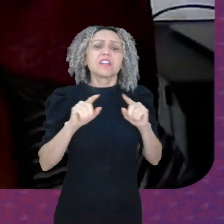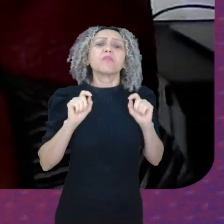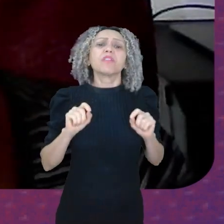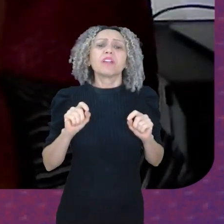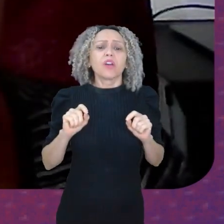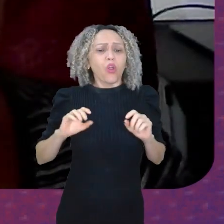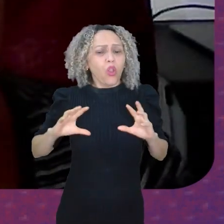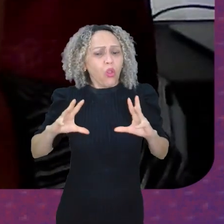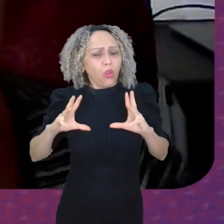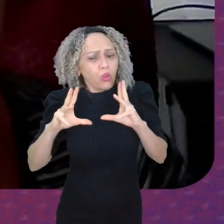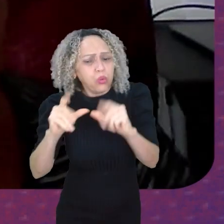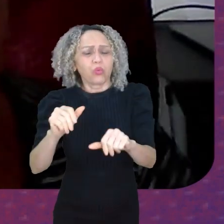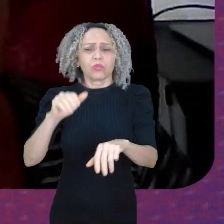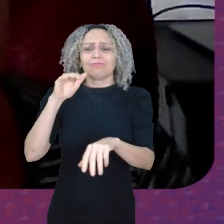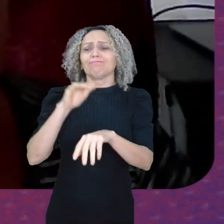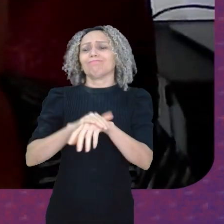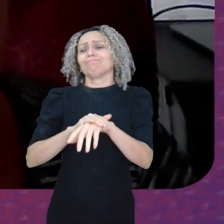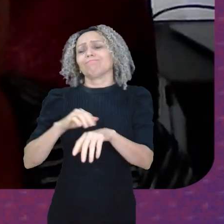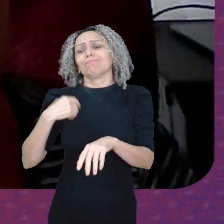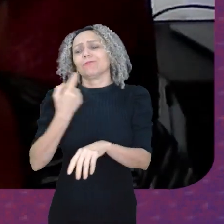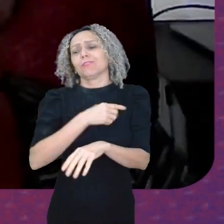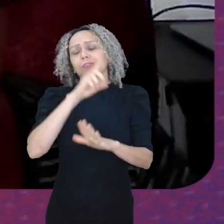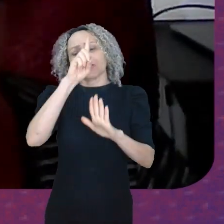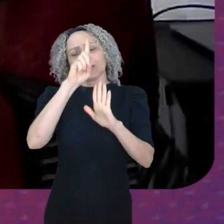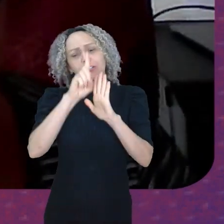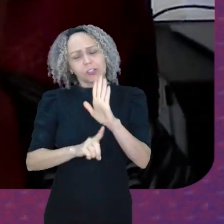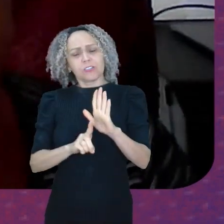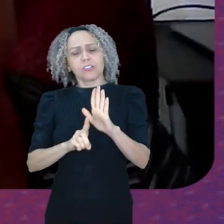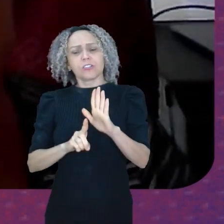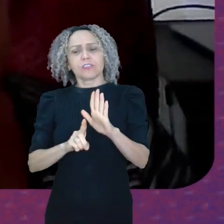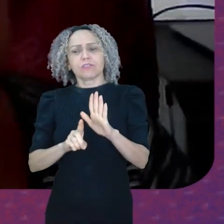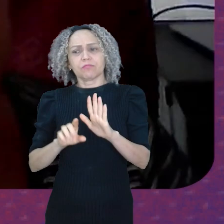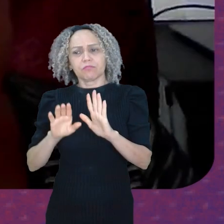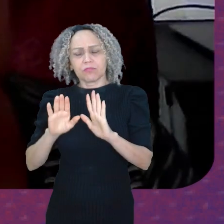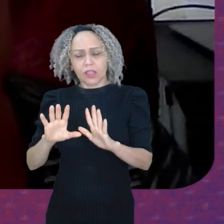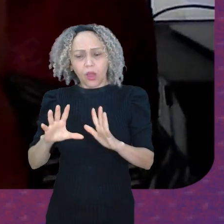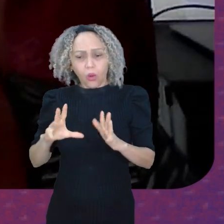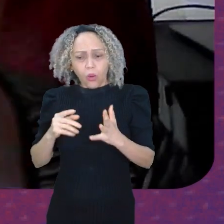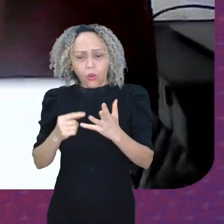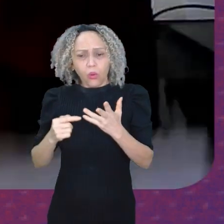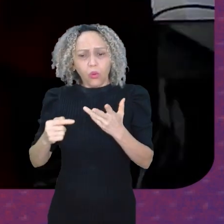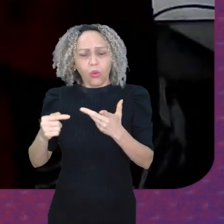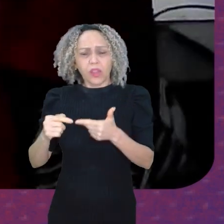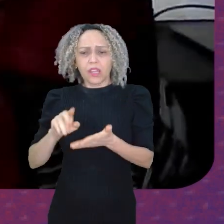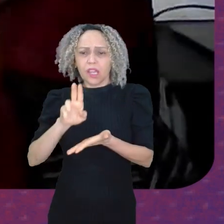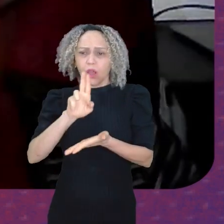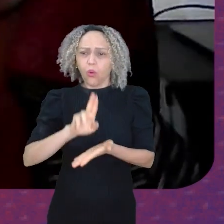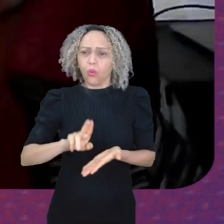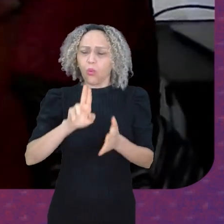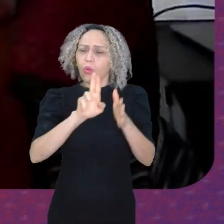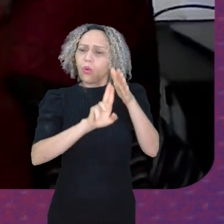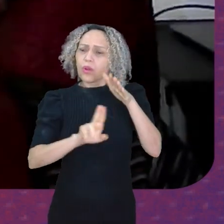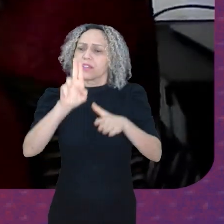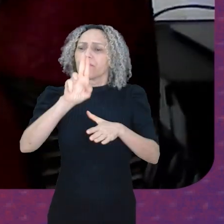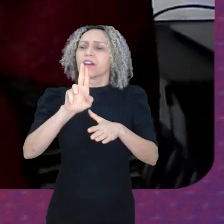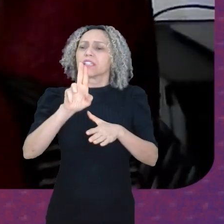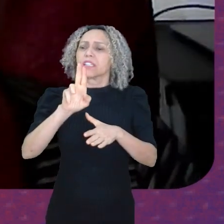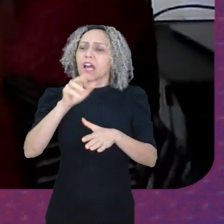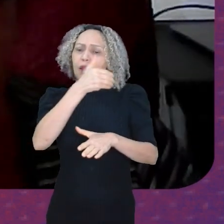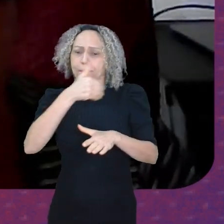já, em curso. Como está, todas as universidades públicas do